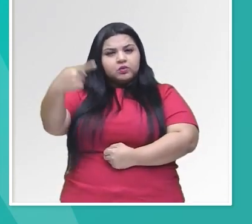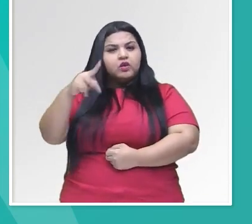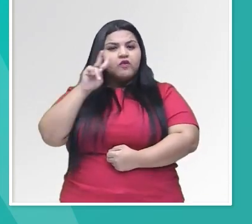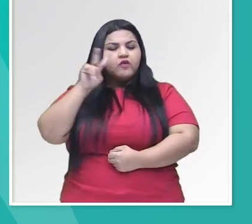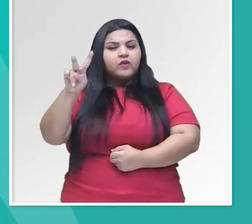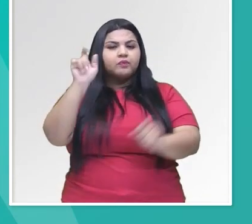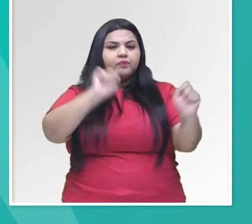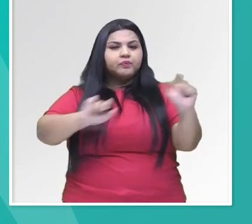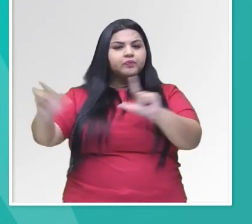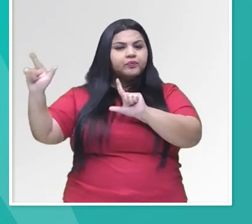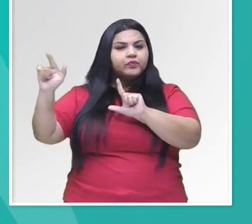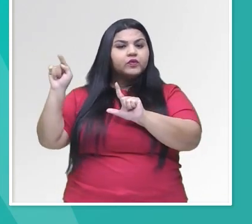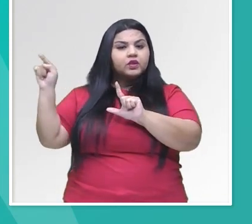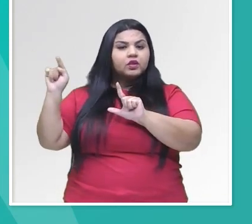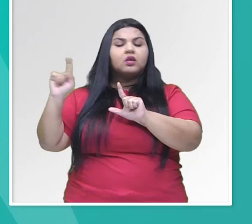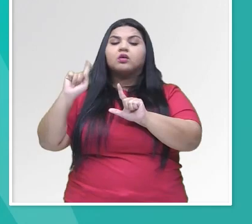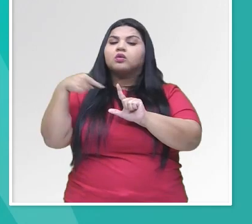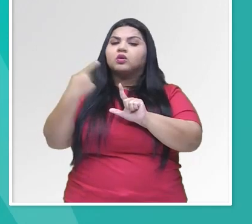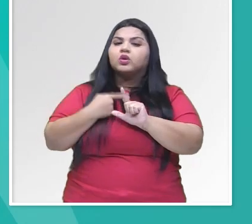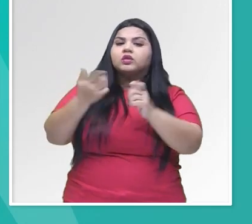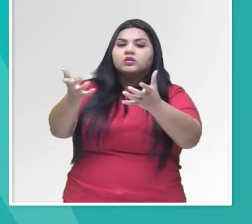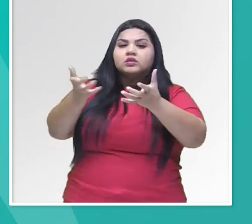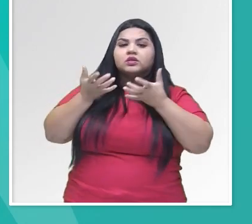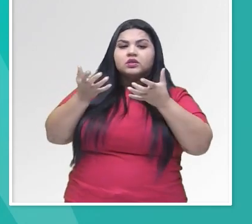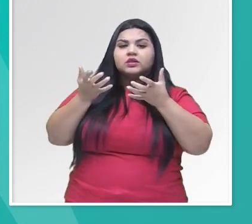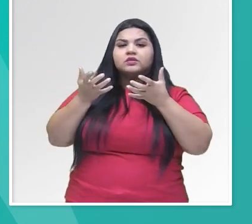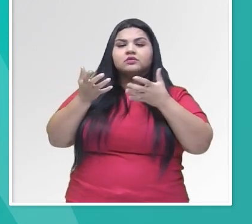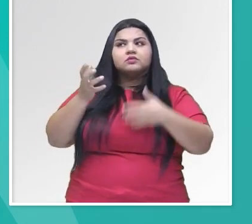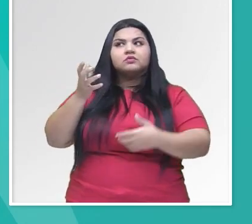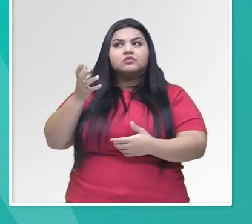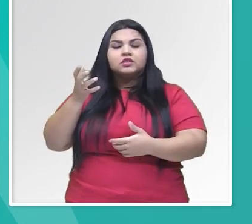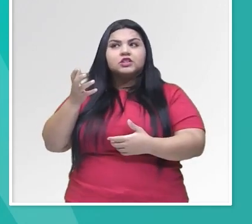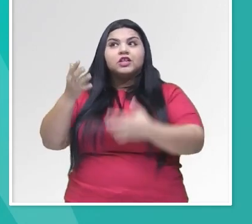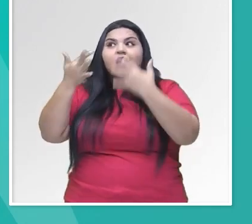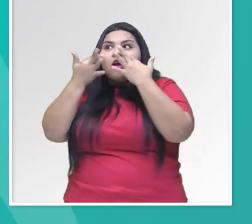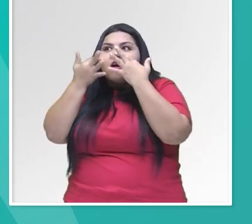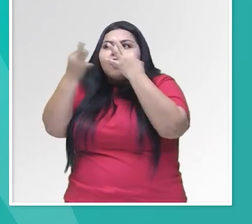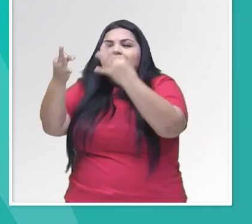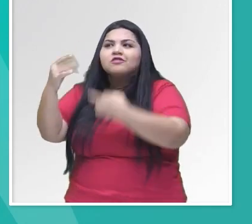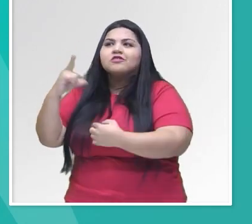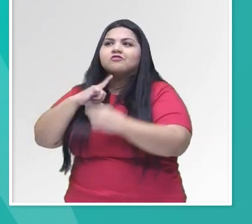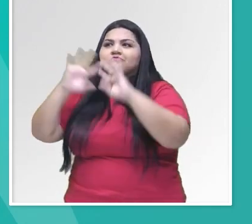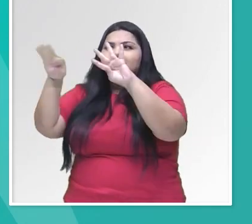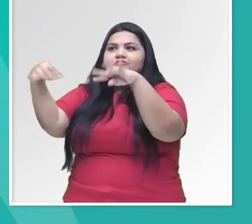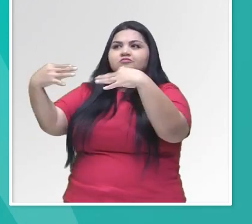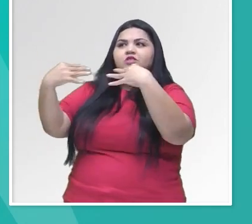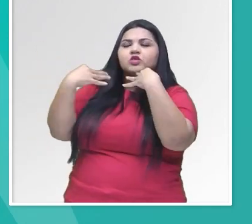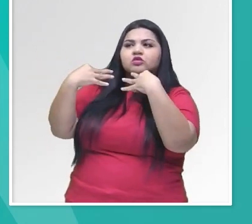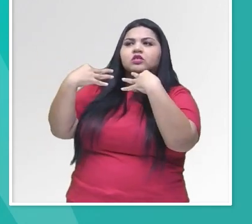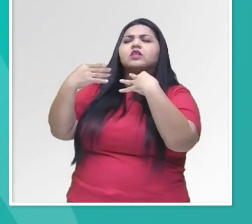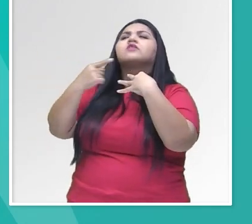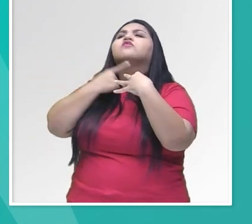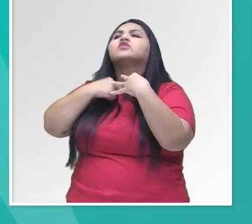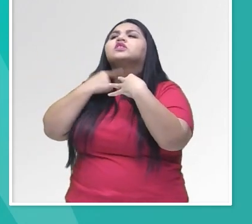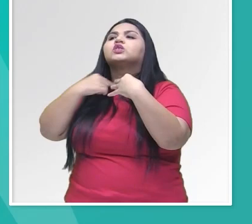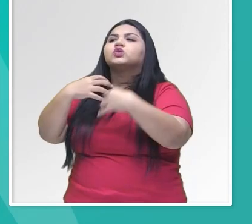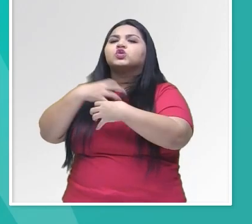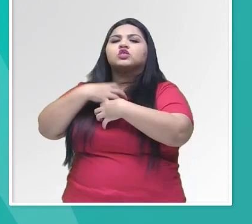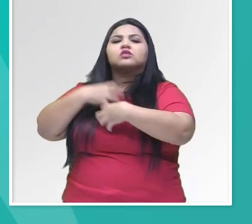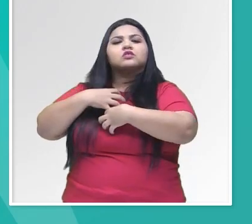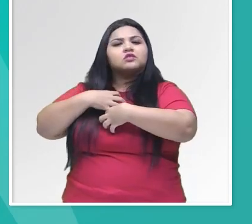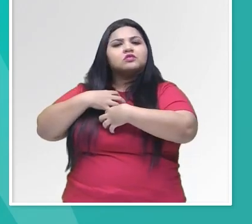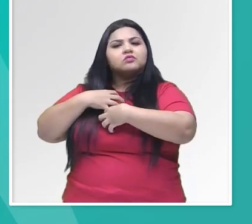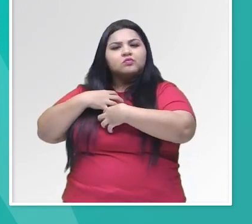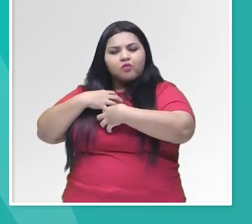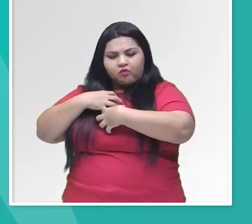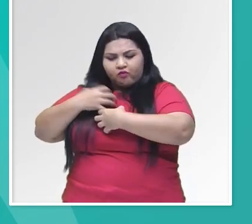para a próxima, que nós queremos ser escutados e desejamos que os nossos sentimentos, que eles sejam validados,